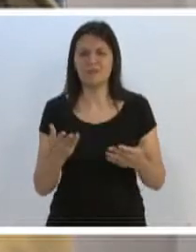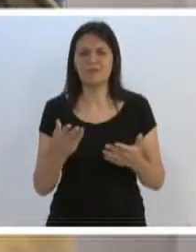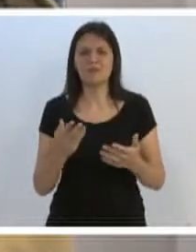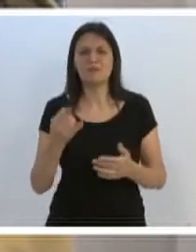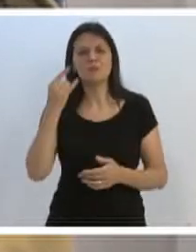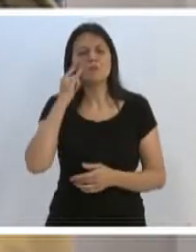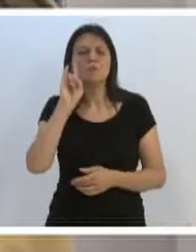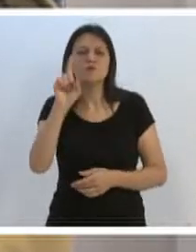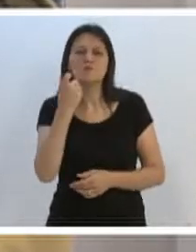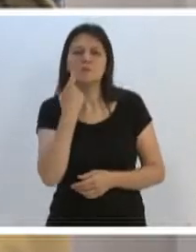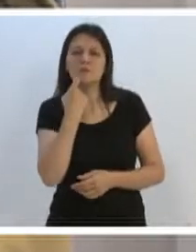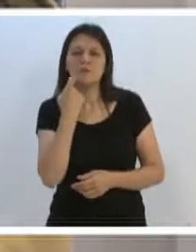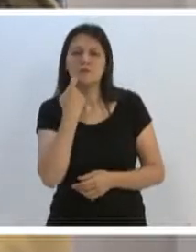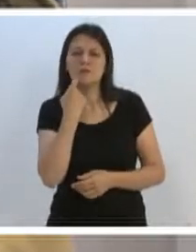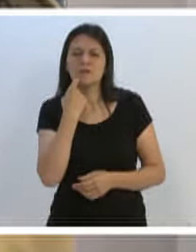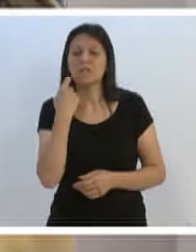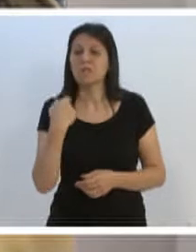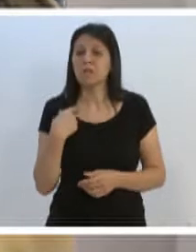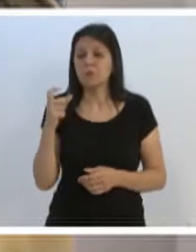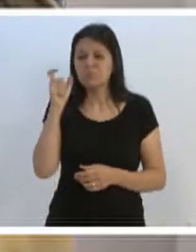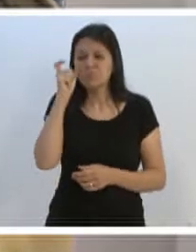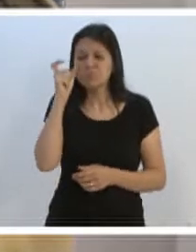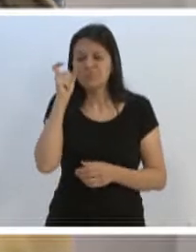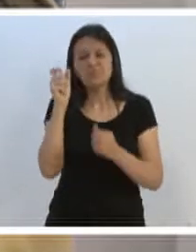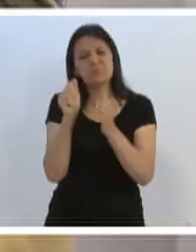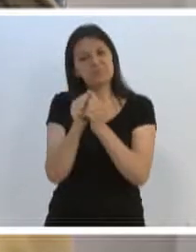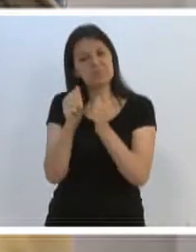última sexta-feira. Prestigiei também,